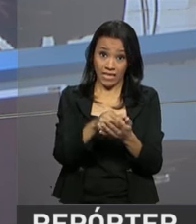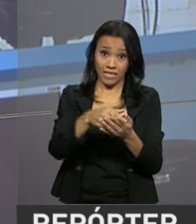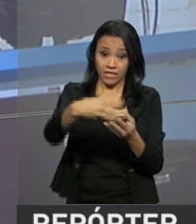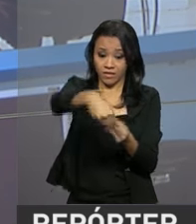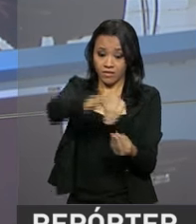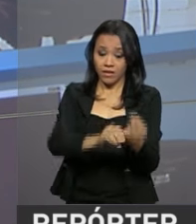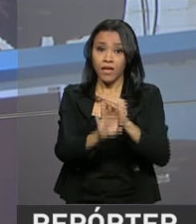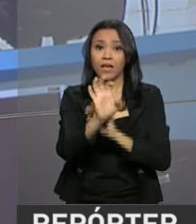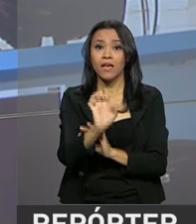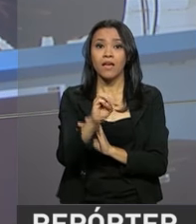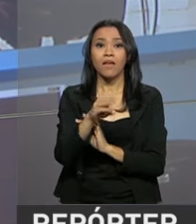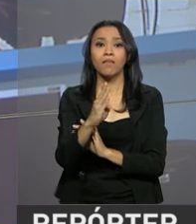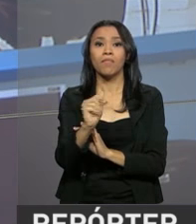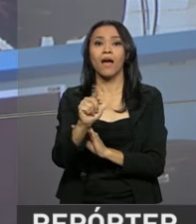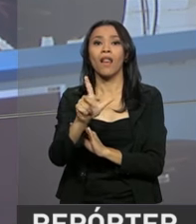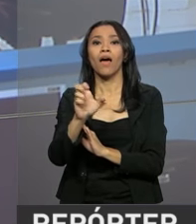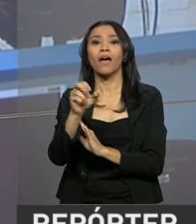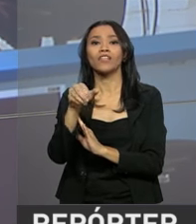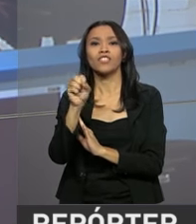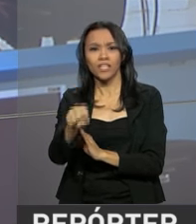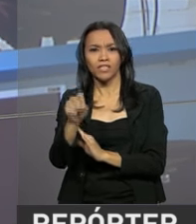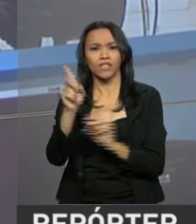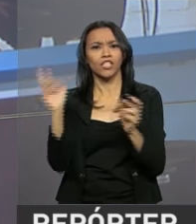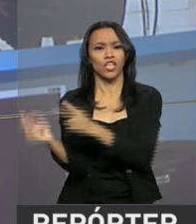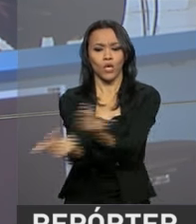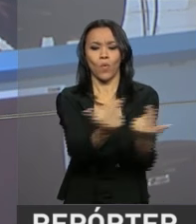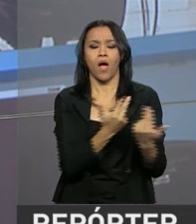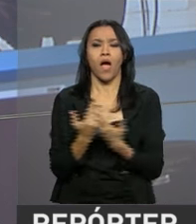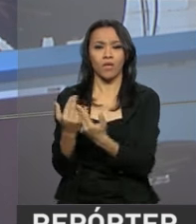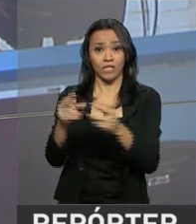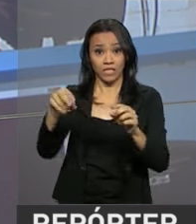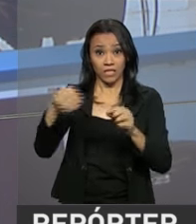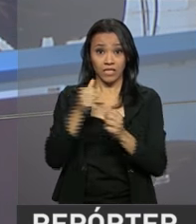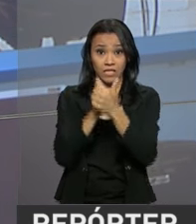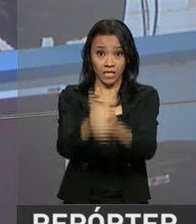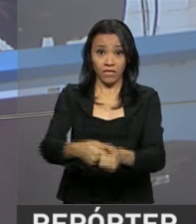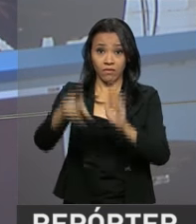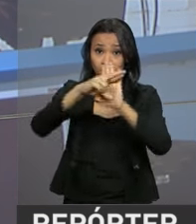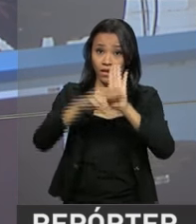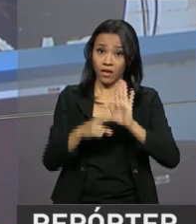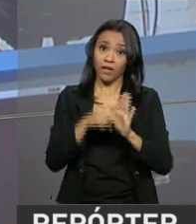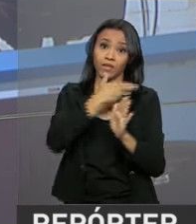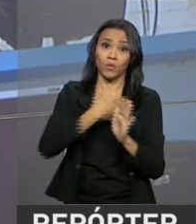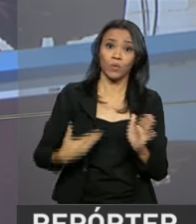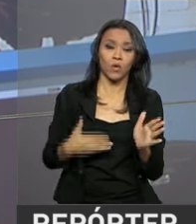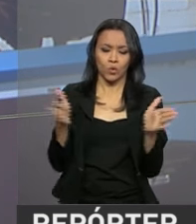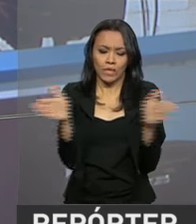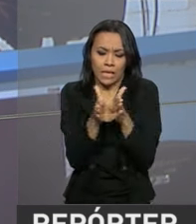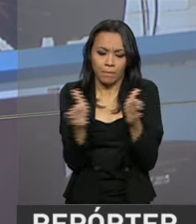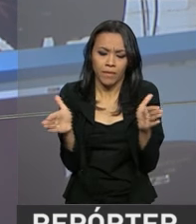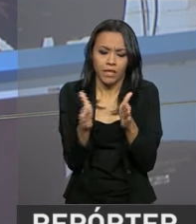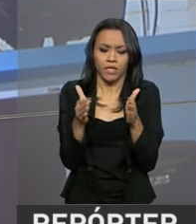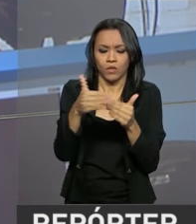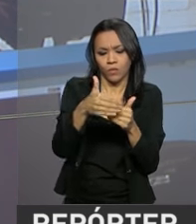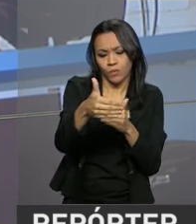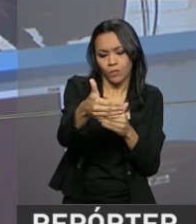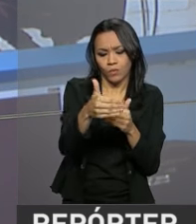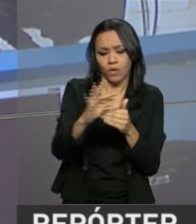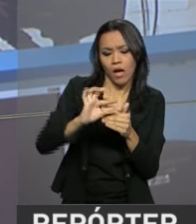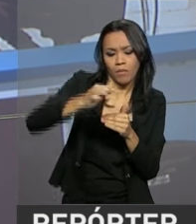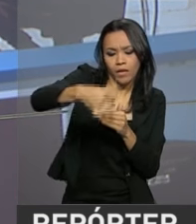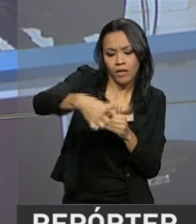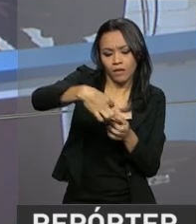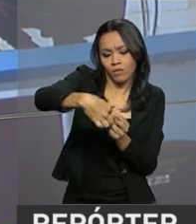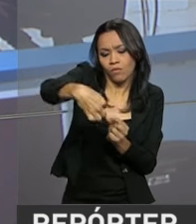sejam iguais, seguindo um padrão definido pelo governo, que deve determinar a forma, o tamanho, o modo de abertura e a